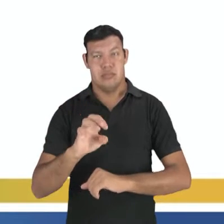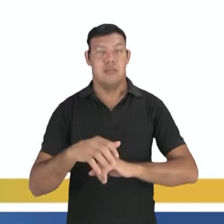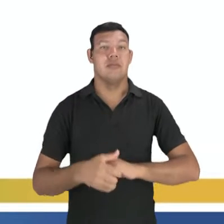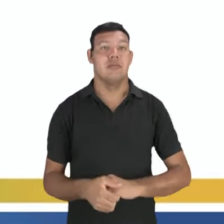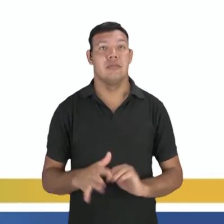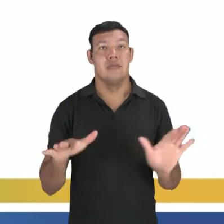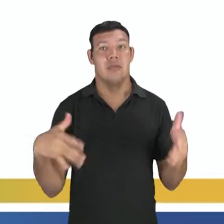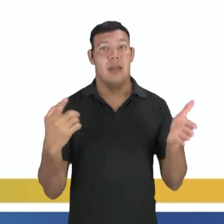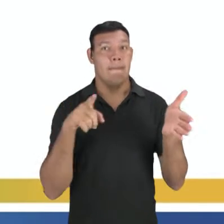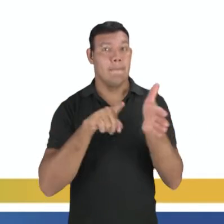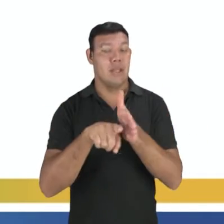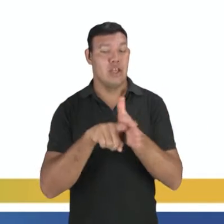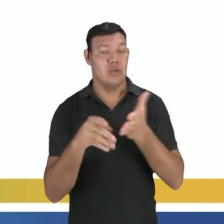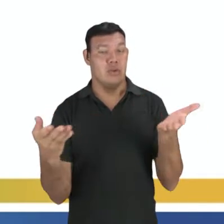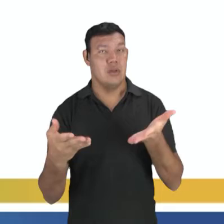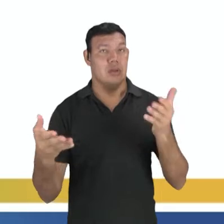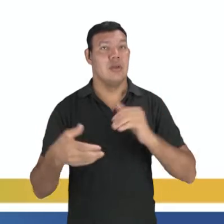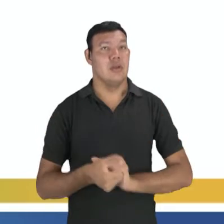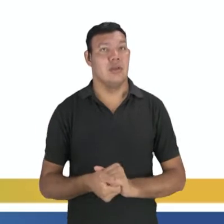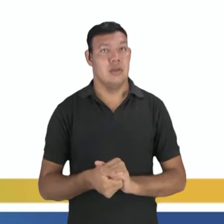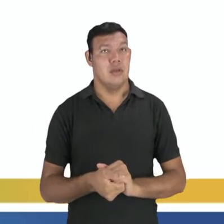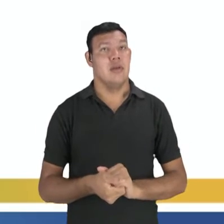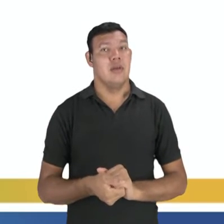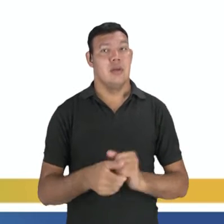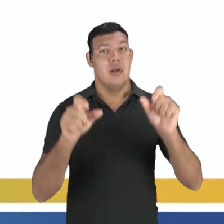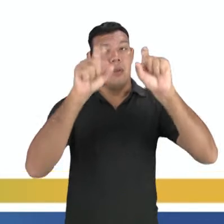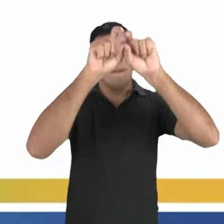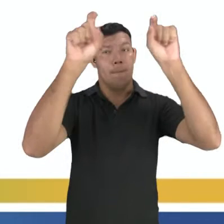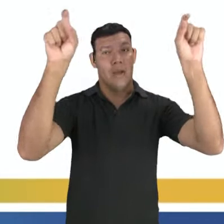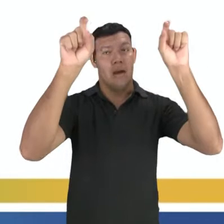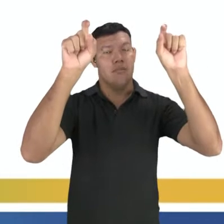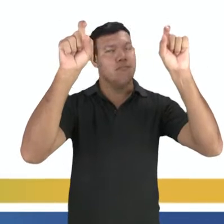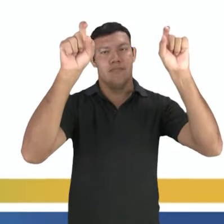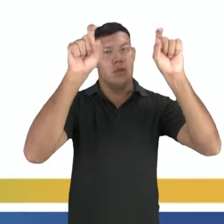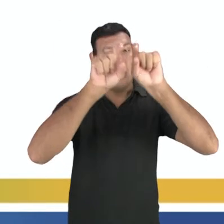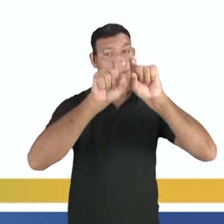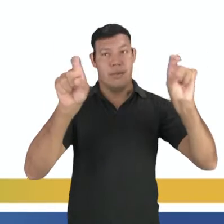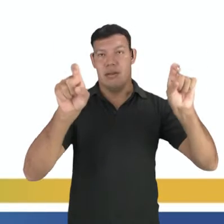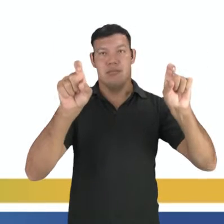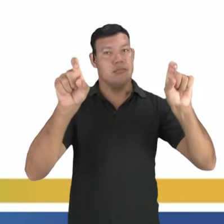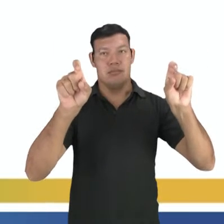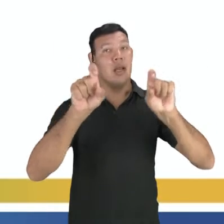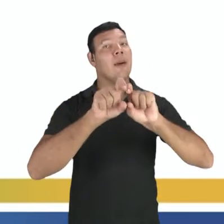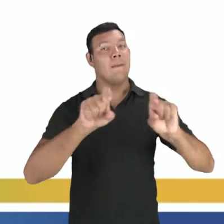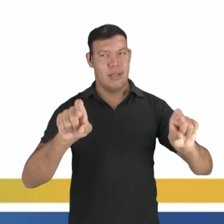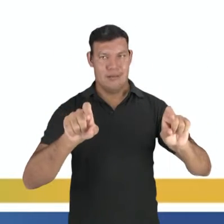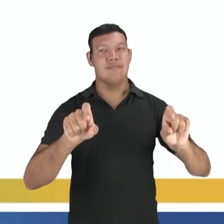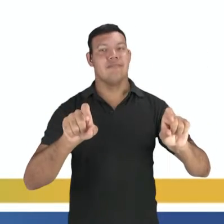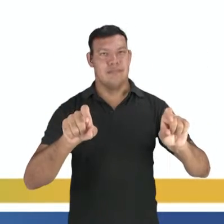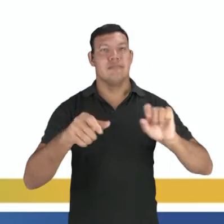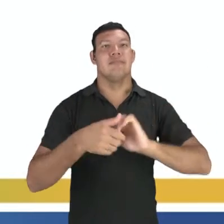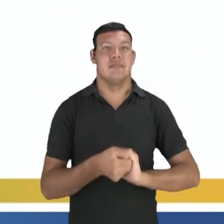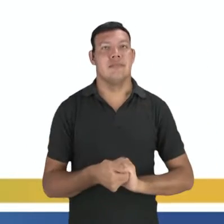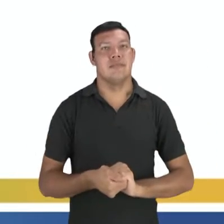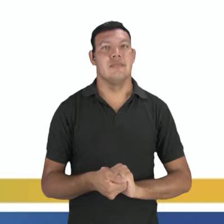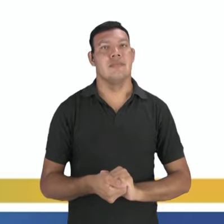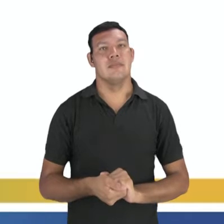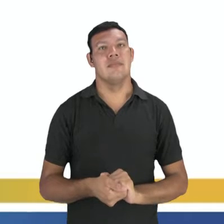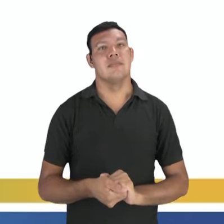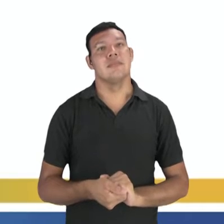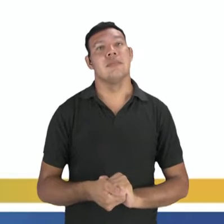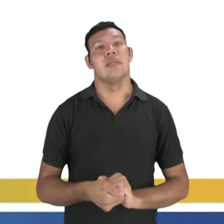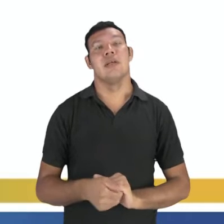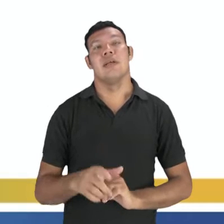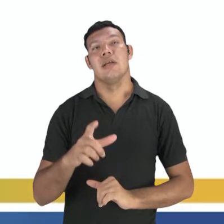E aí a questão é a seguinte. No terceiro parágrafo, em não existem meninos de rua,